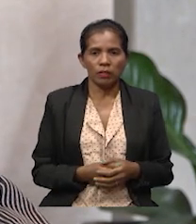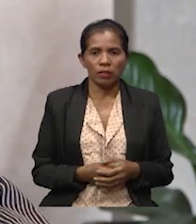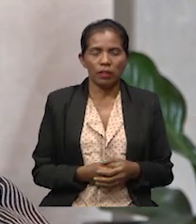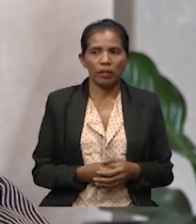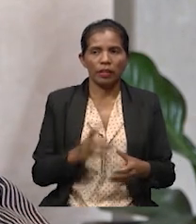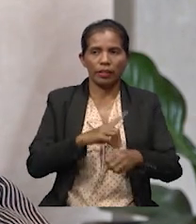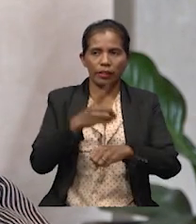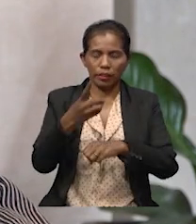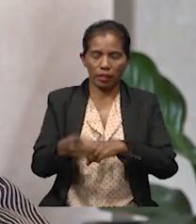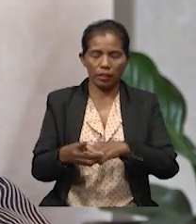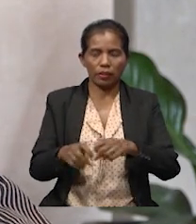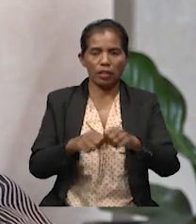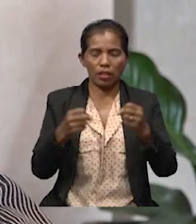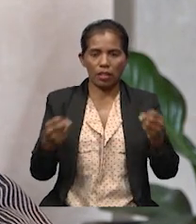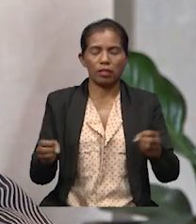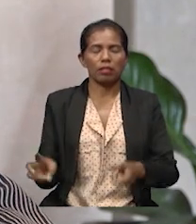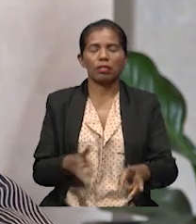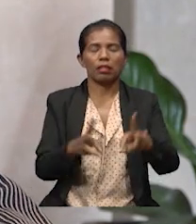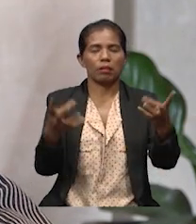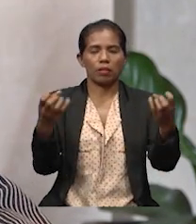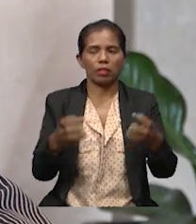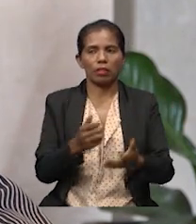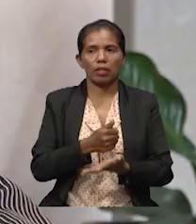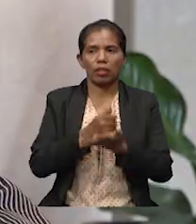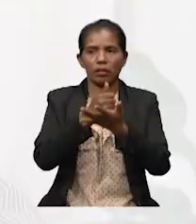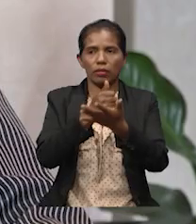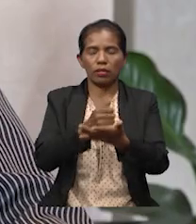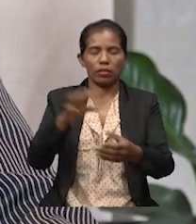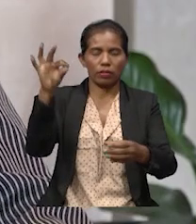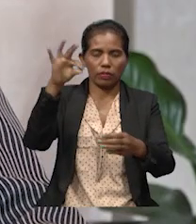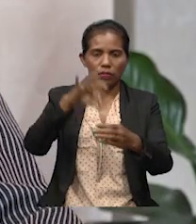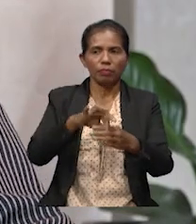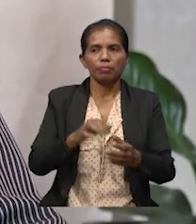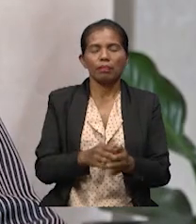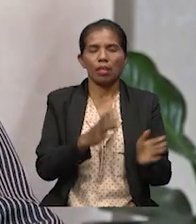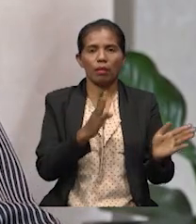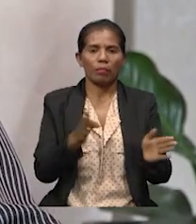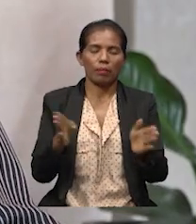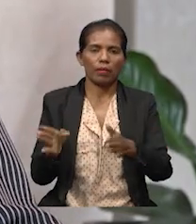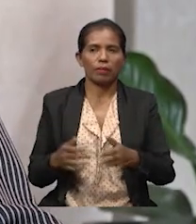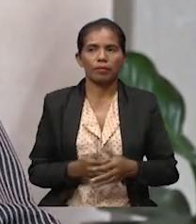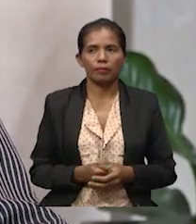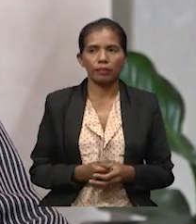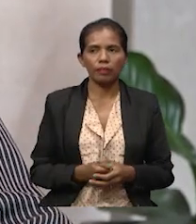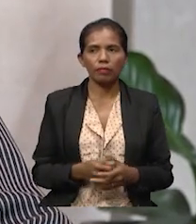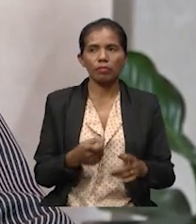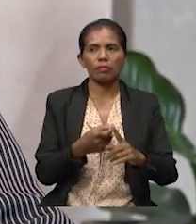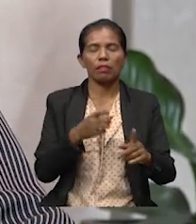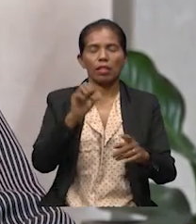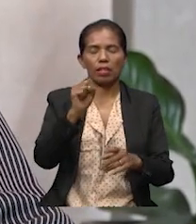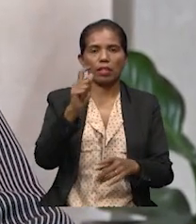desastre natural estraga tene estrada sir para bele facilite segunda volta ne. Preparativo se ne se está se ne